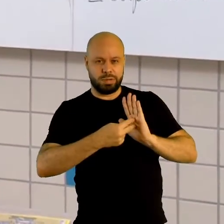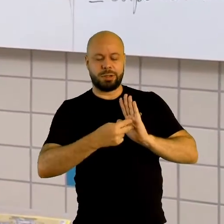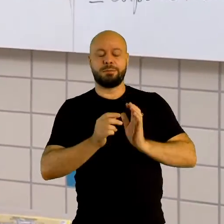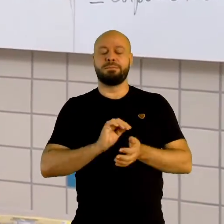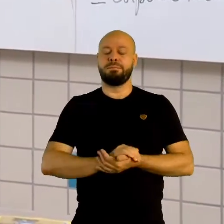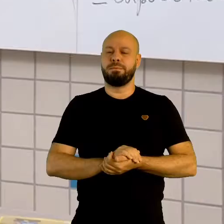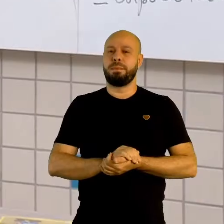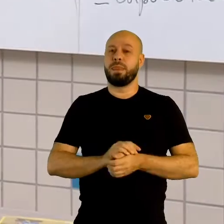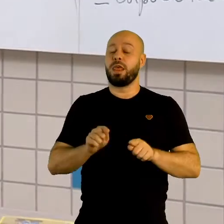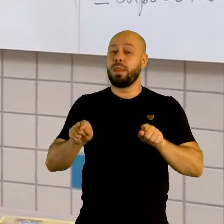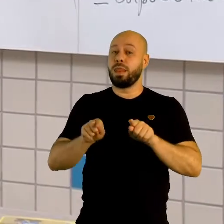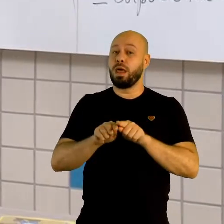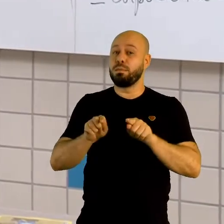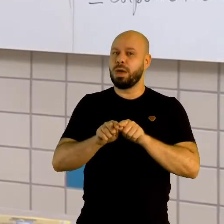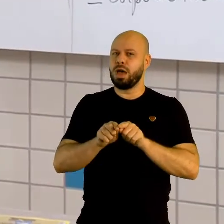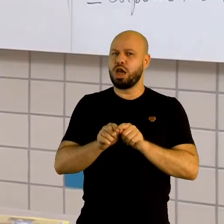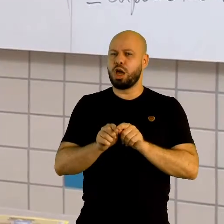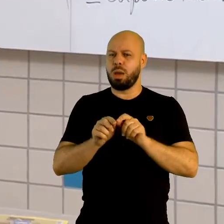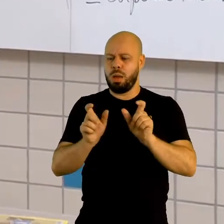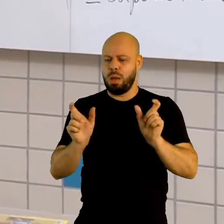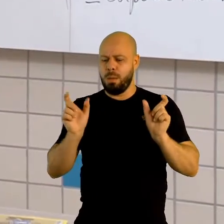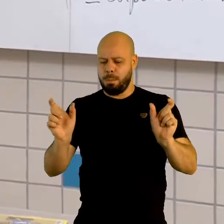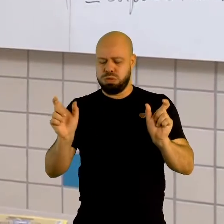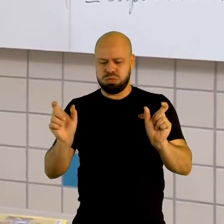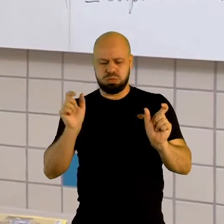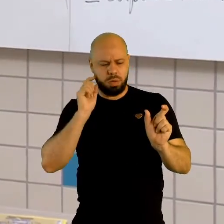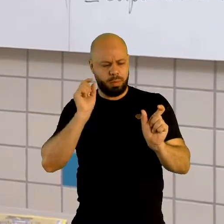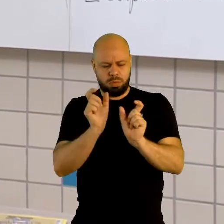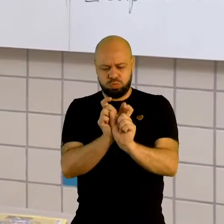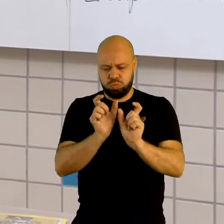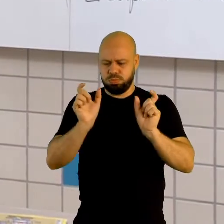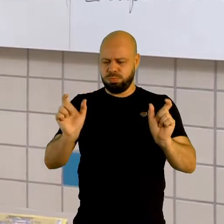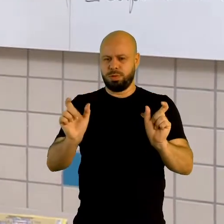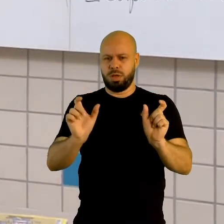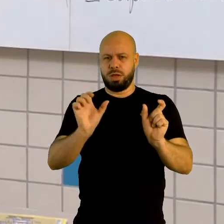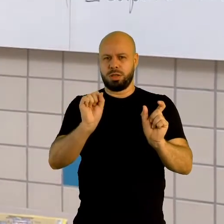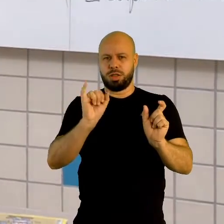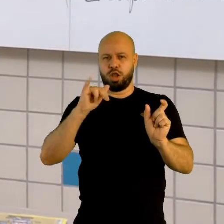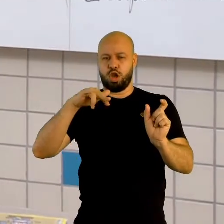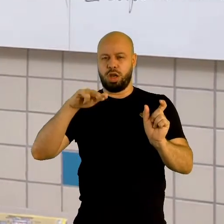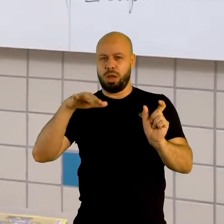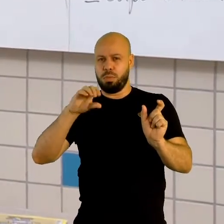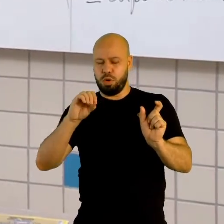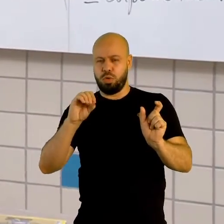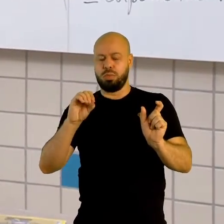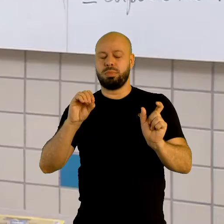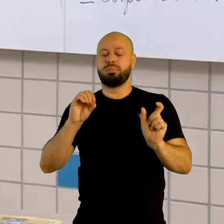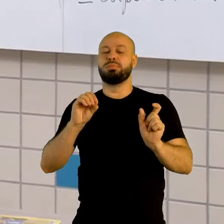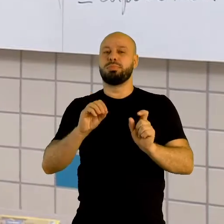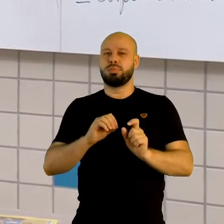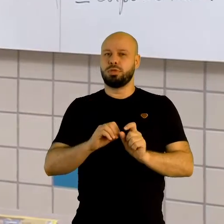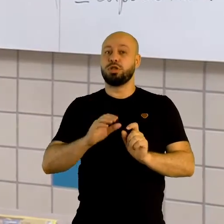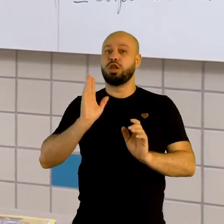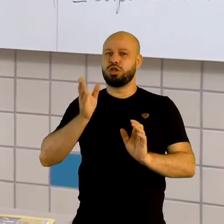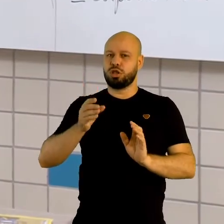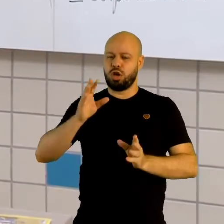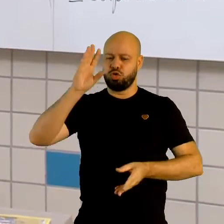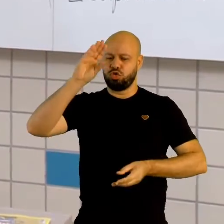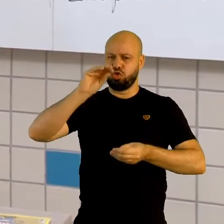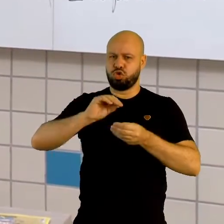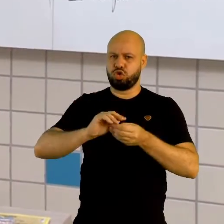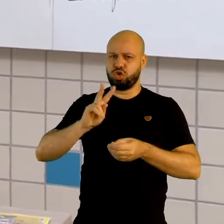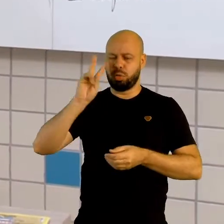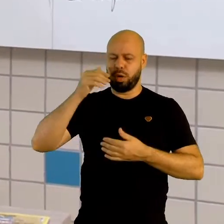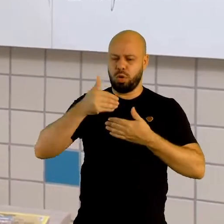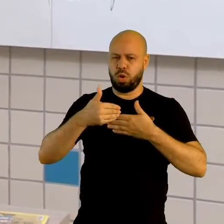trabalhamos sinônimos, que são palavras semelhantes. Depois dessa breve revisão, nós vamos